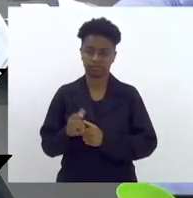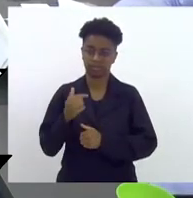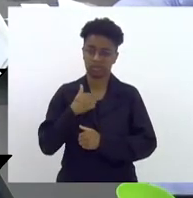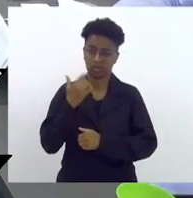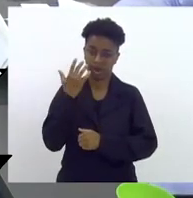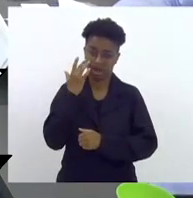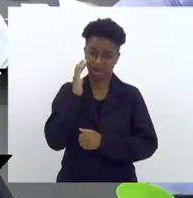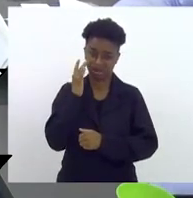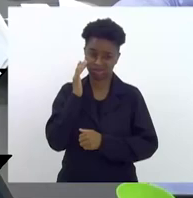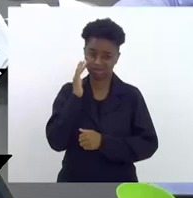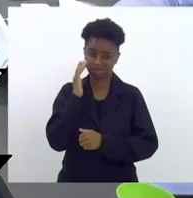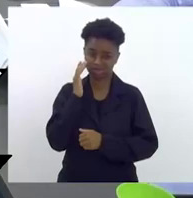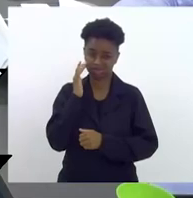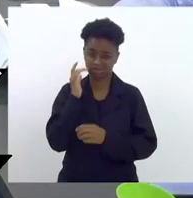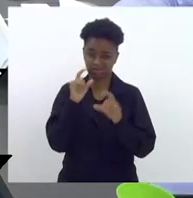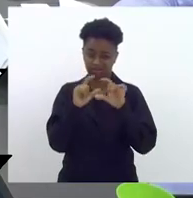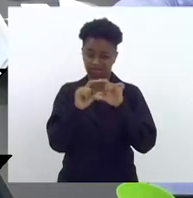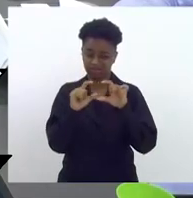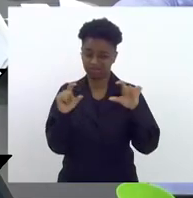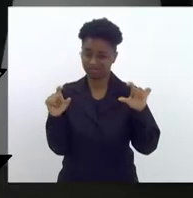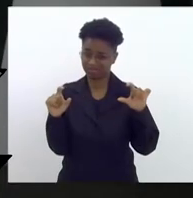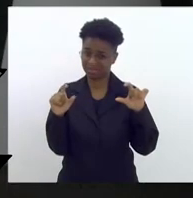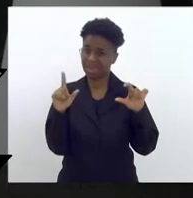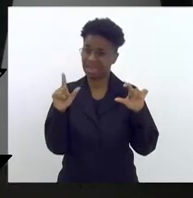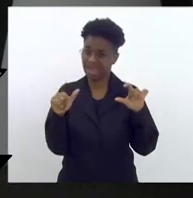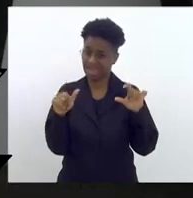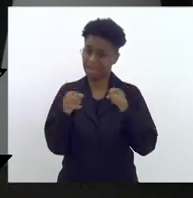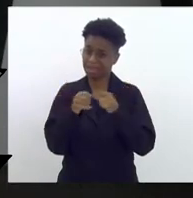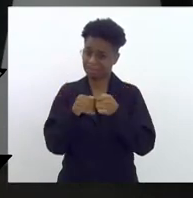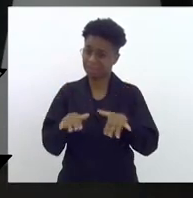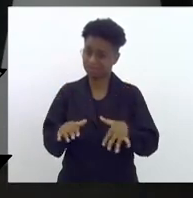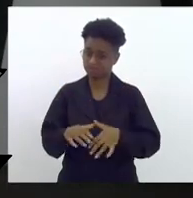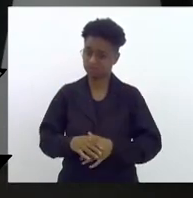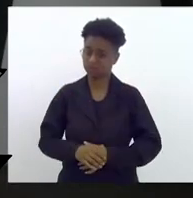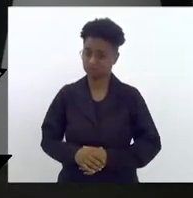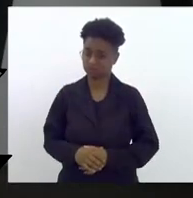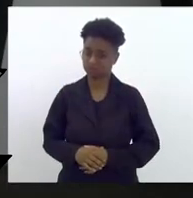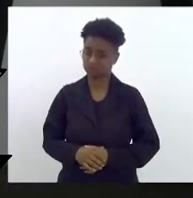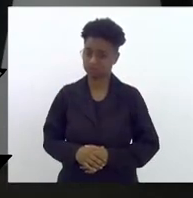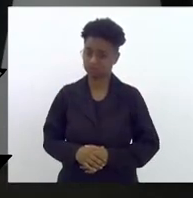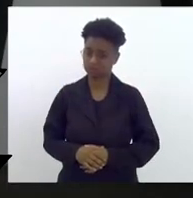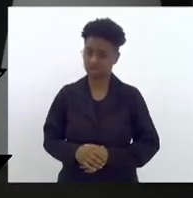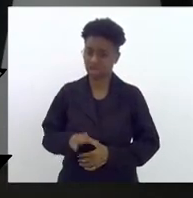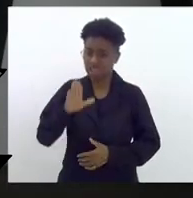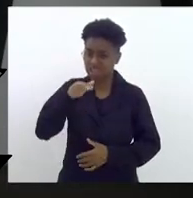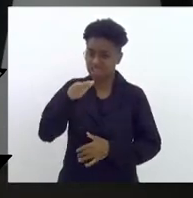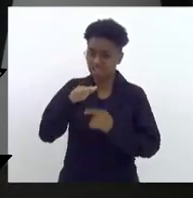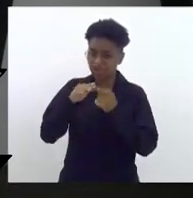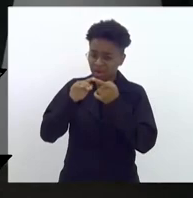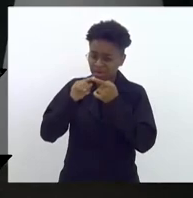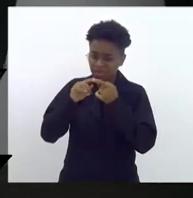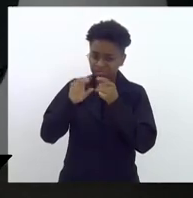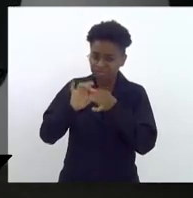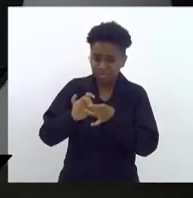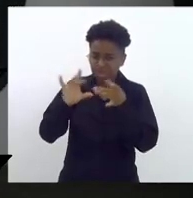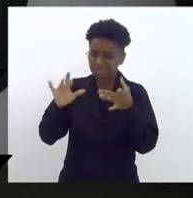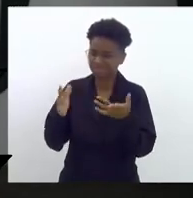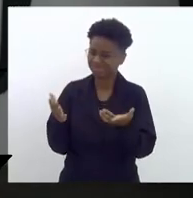acho que este rótulo é pejorativo destrava a língua